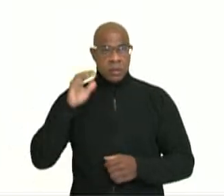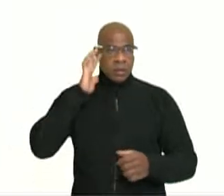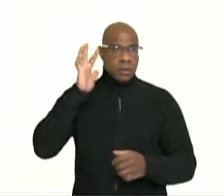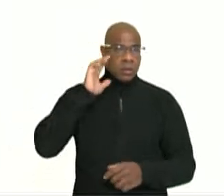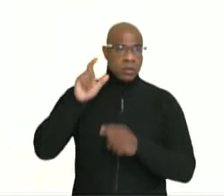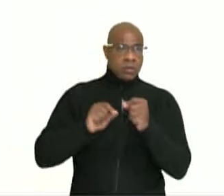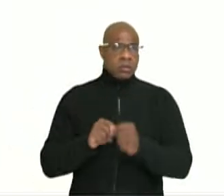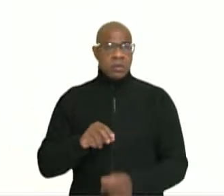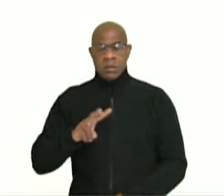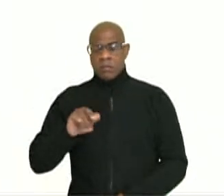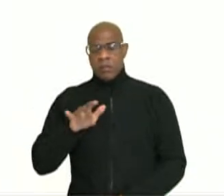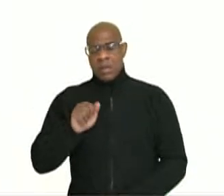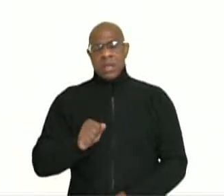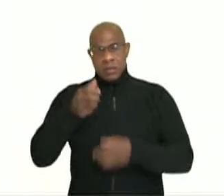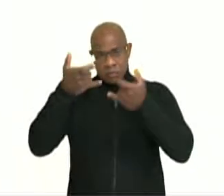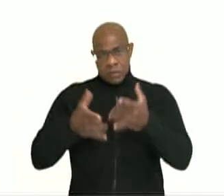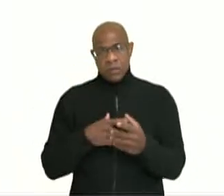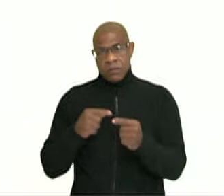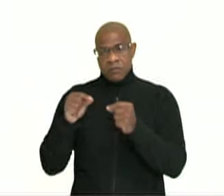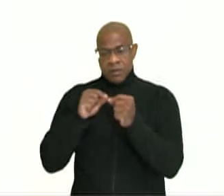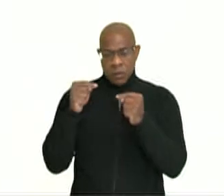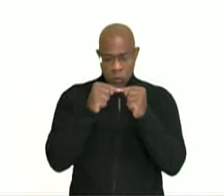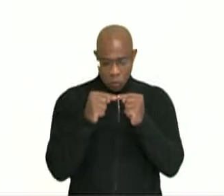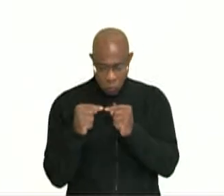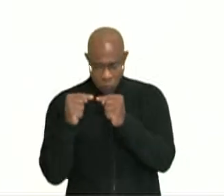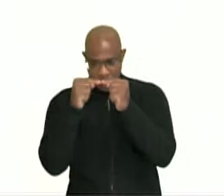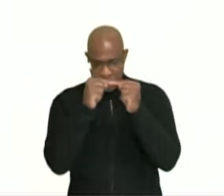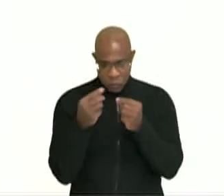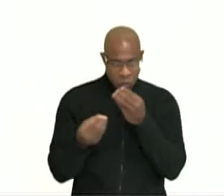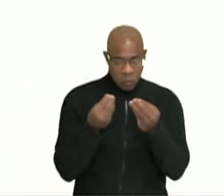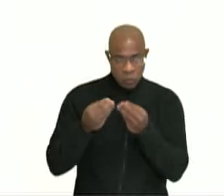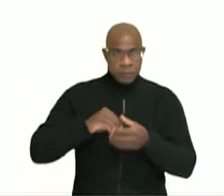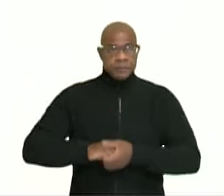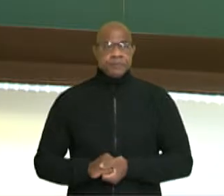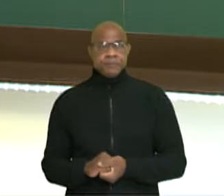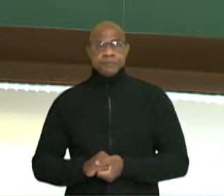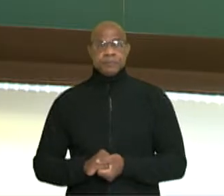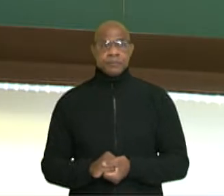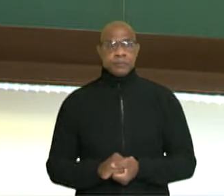que vão fazer essa combinação estão na camada mais distante do núcleo.